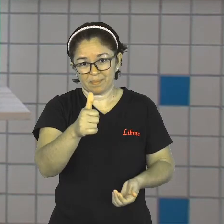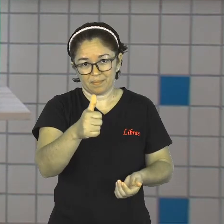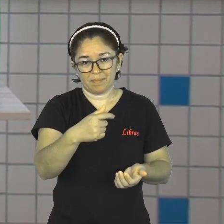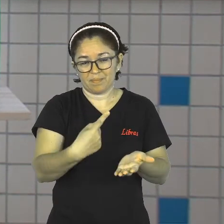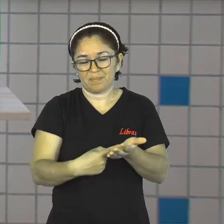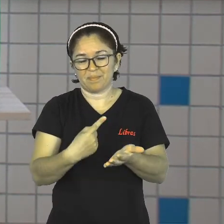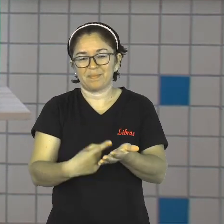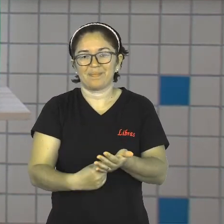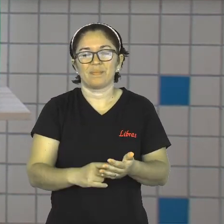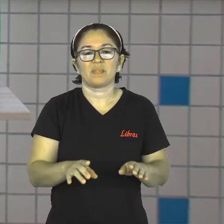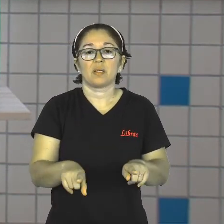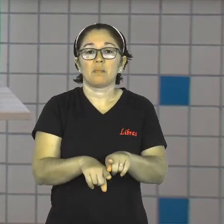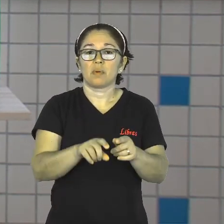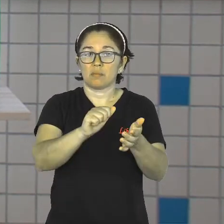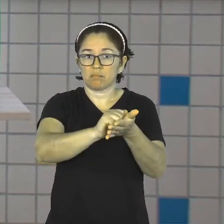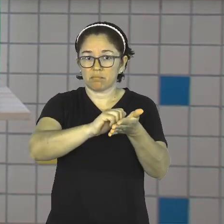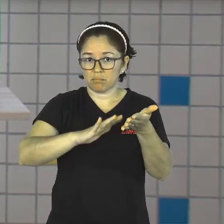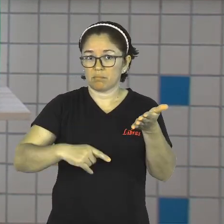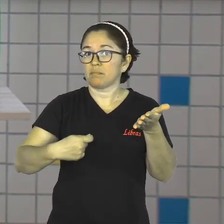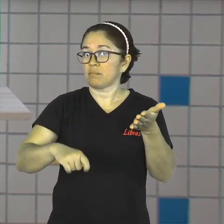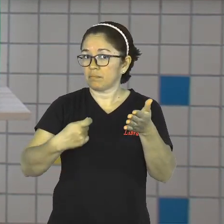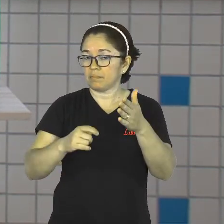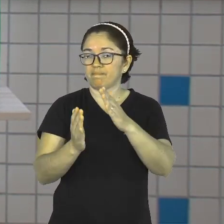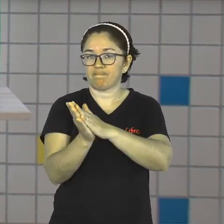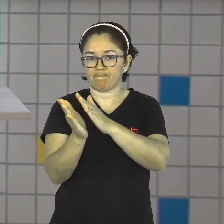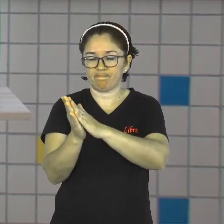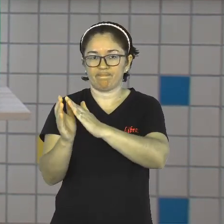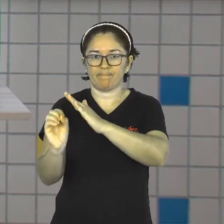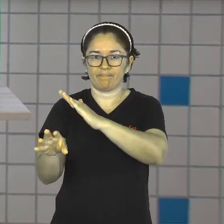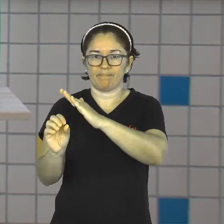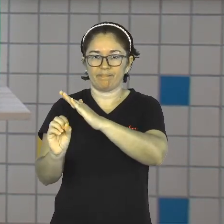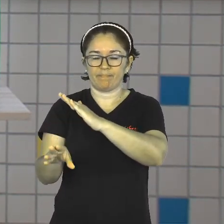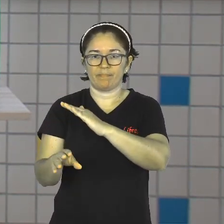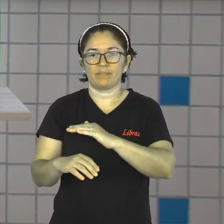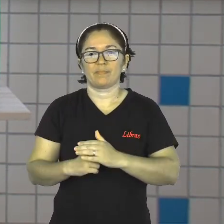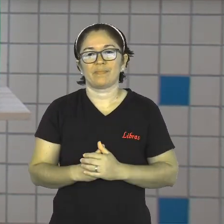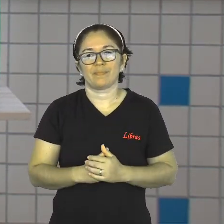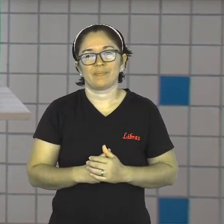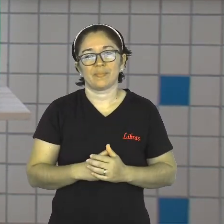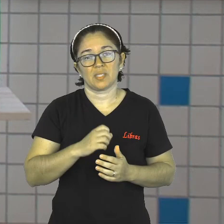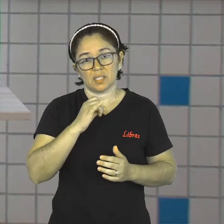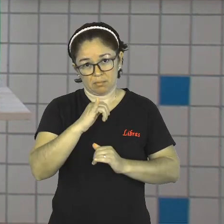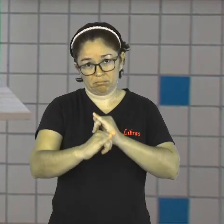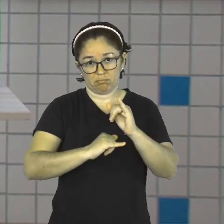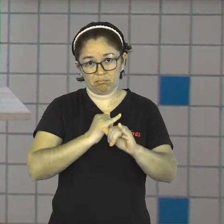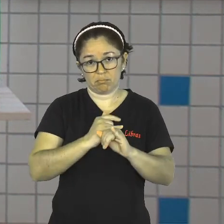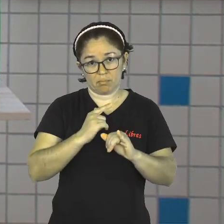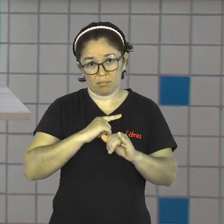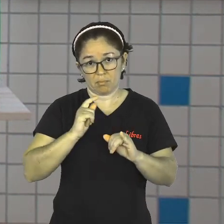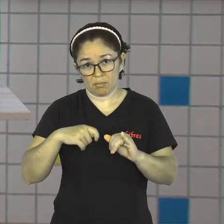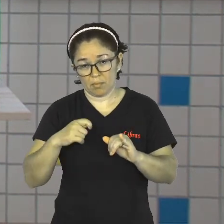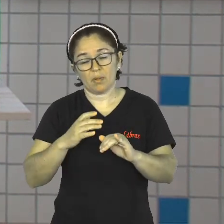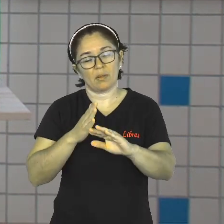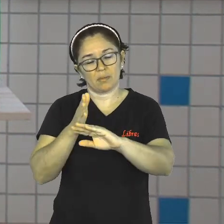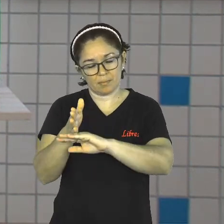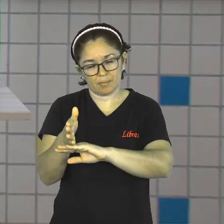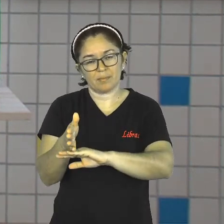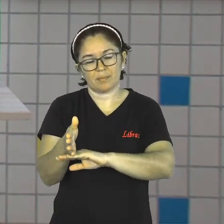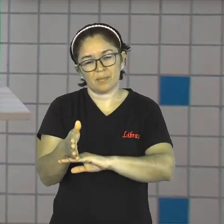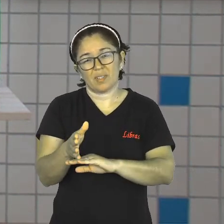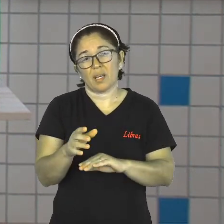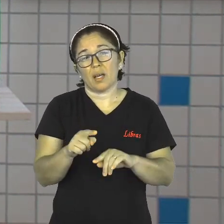as atividades na plataforma Palmas Home School, caso você tenha acesso à internet. E para quem não tem,